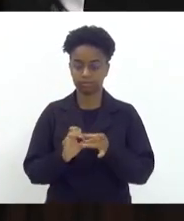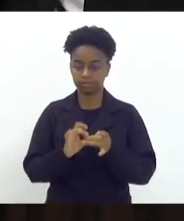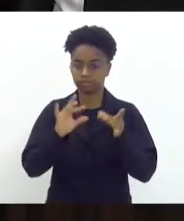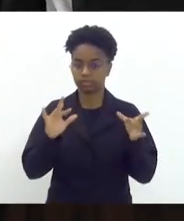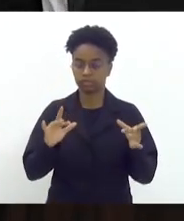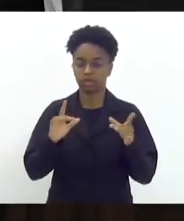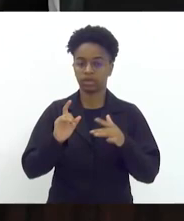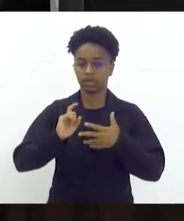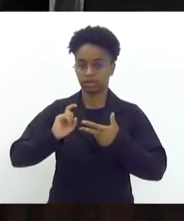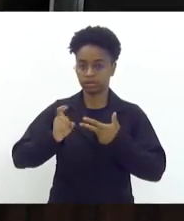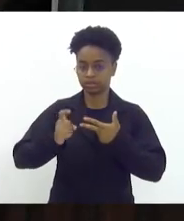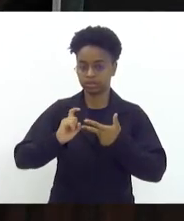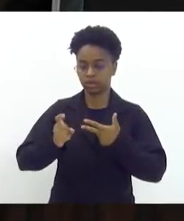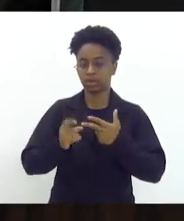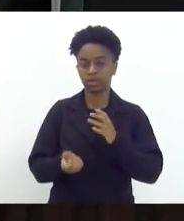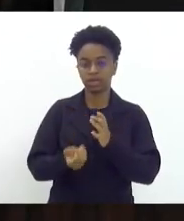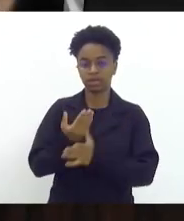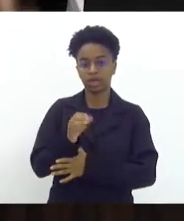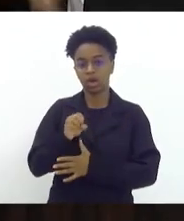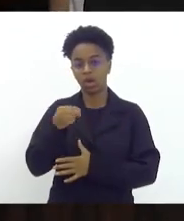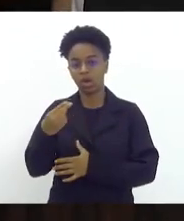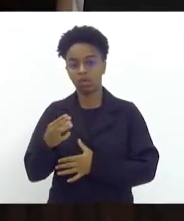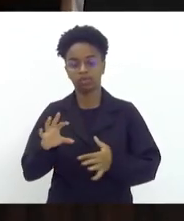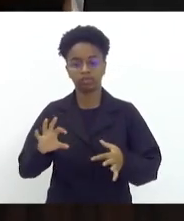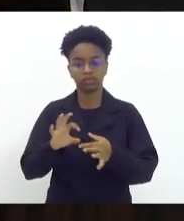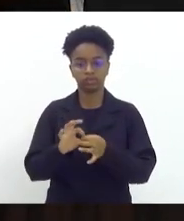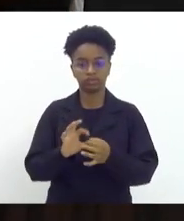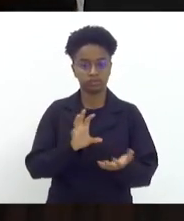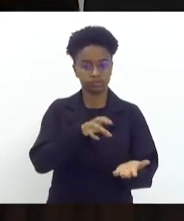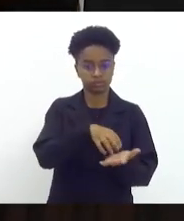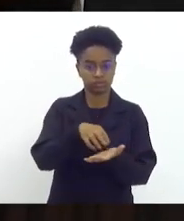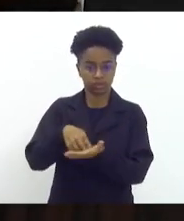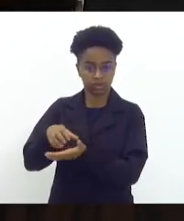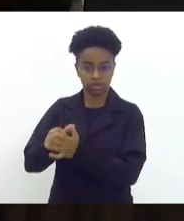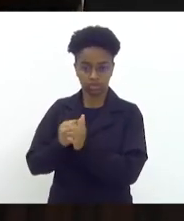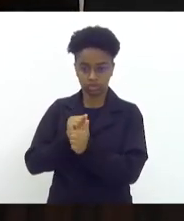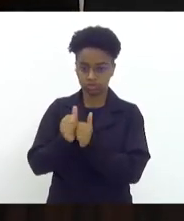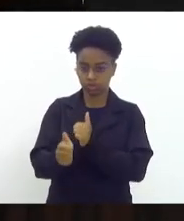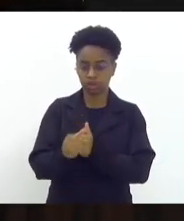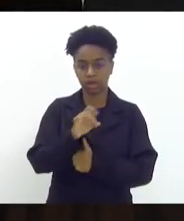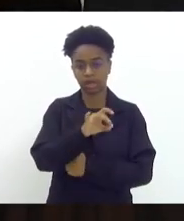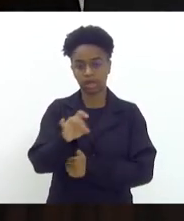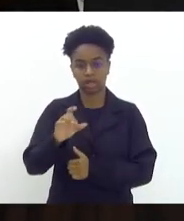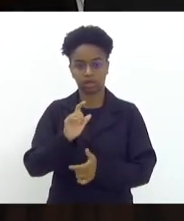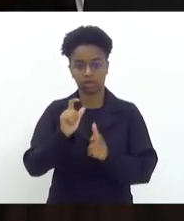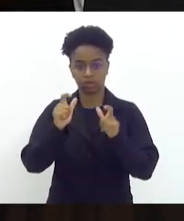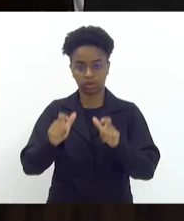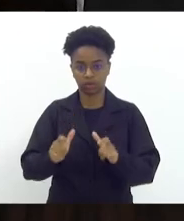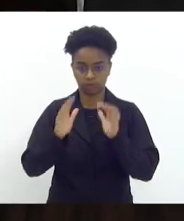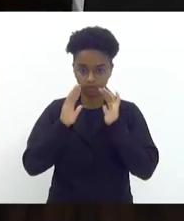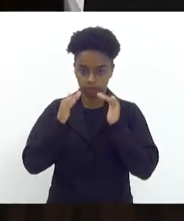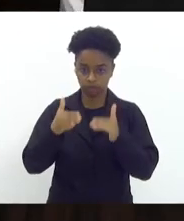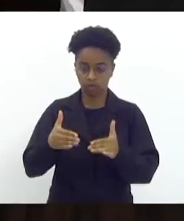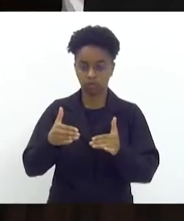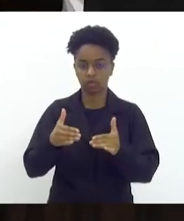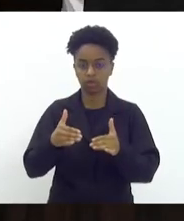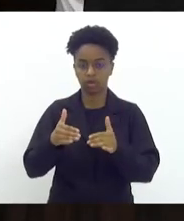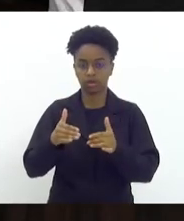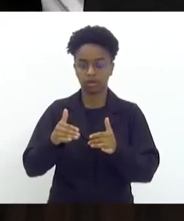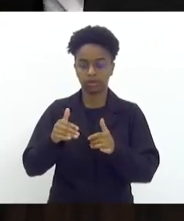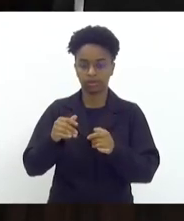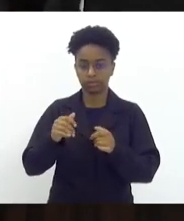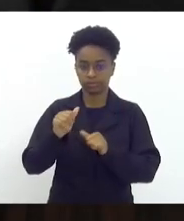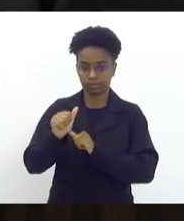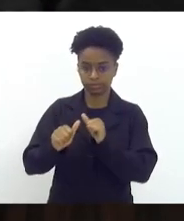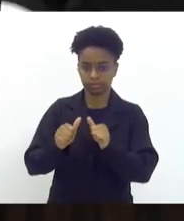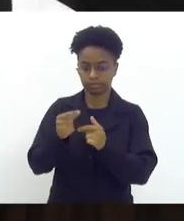executivo em implantar o vincular o núcleo esportivo em cada centro especializado em reabilitação ser no estado do Rio